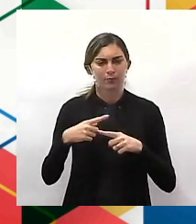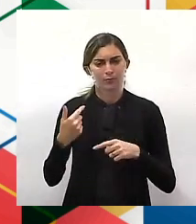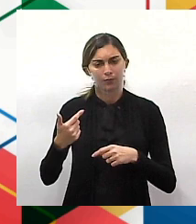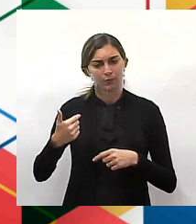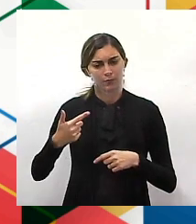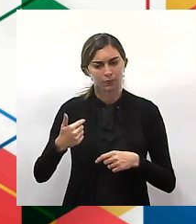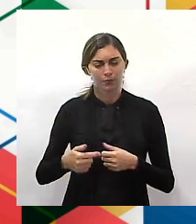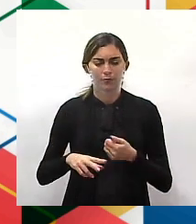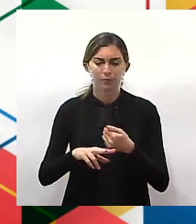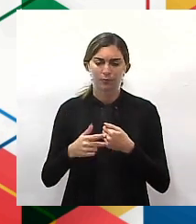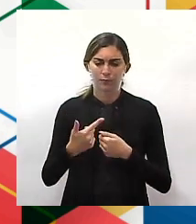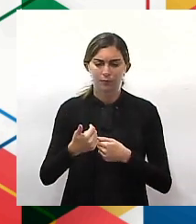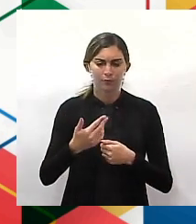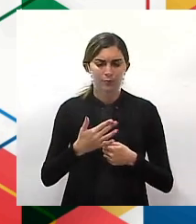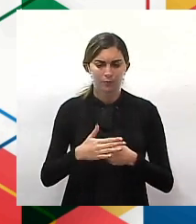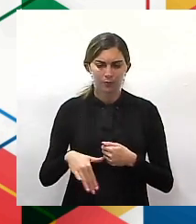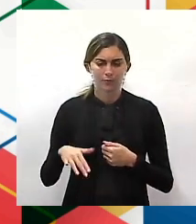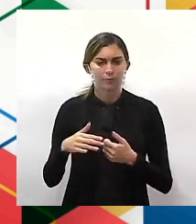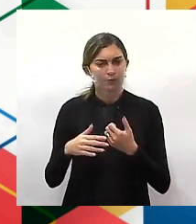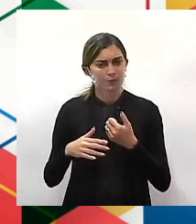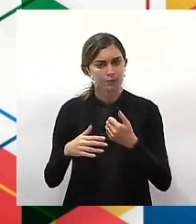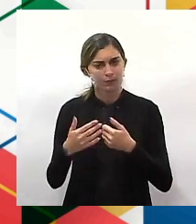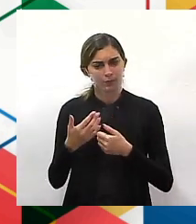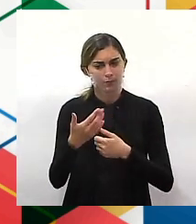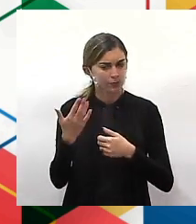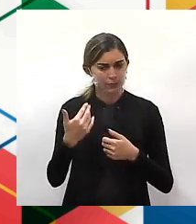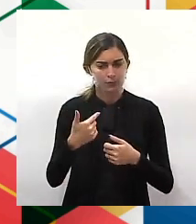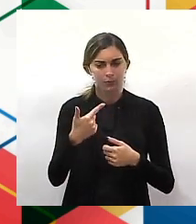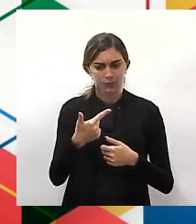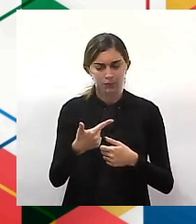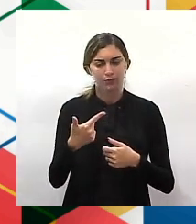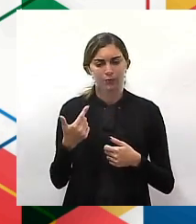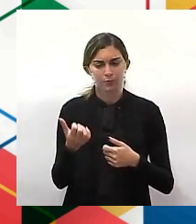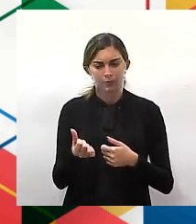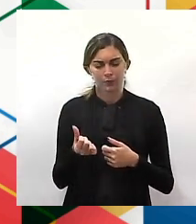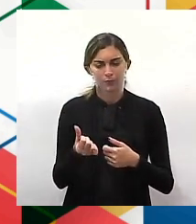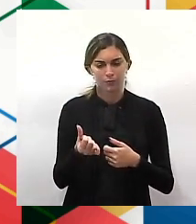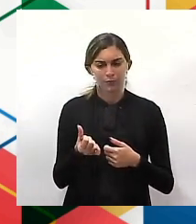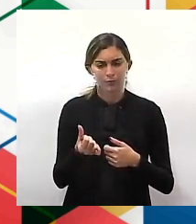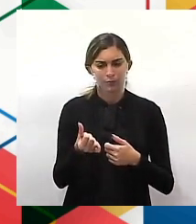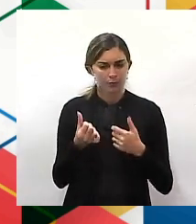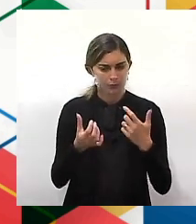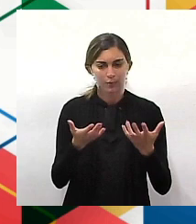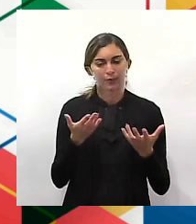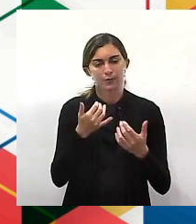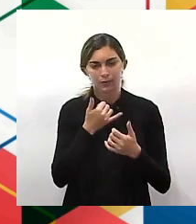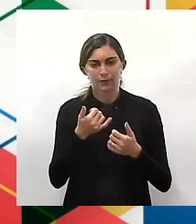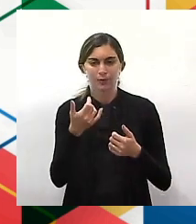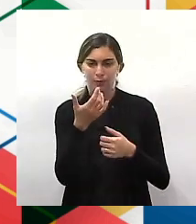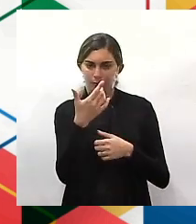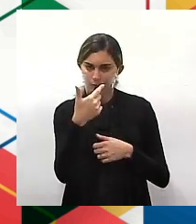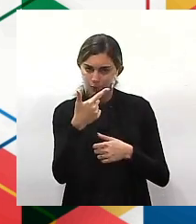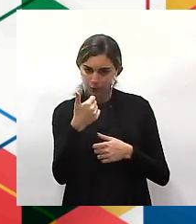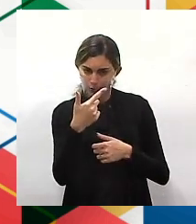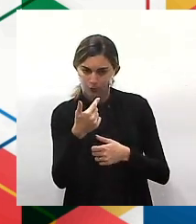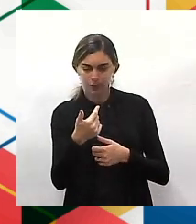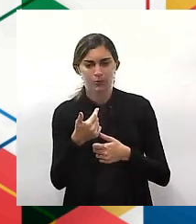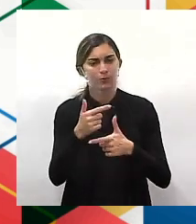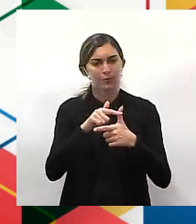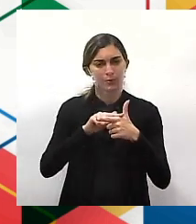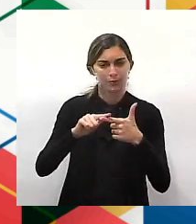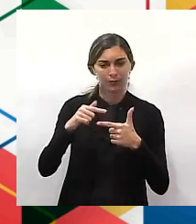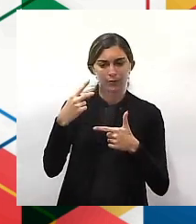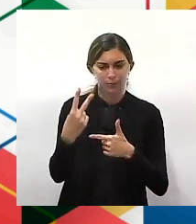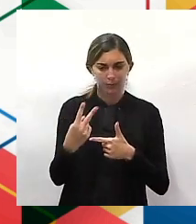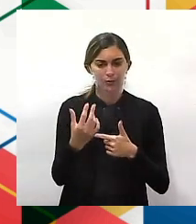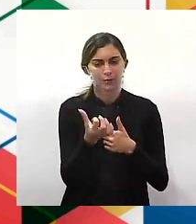12 e 12 dividido por 6 dá 2. Então ali 6, ou melhor, 12 dividido por 2 dá 6. Dá 6, é